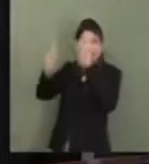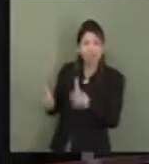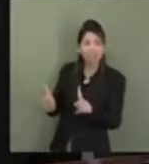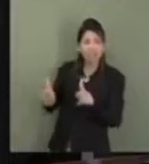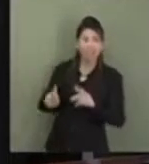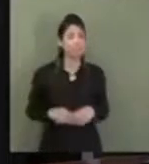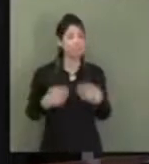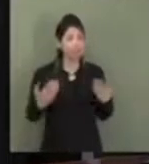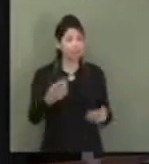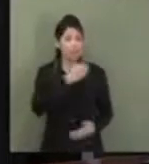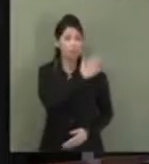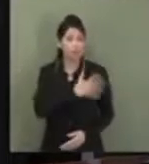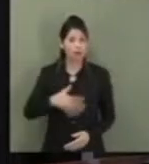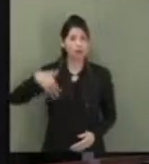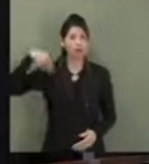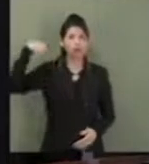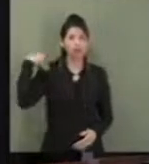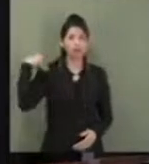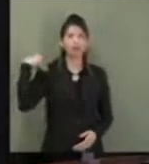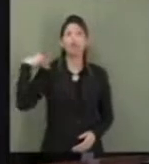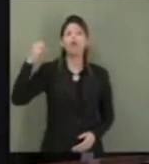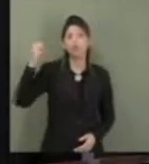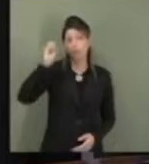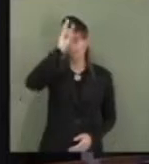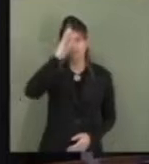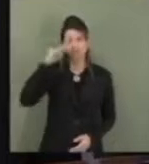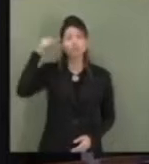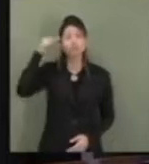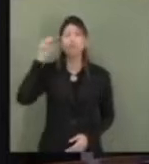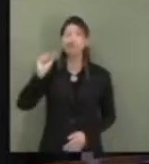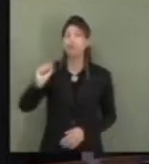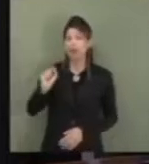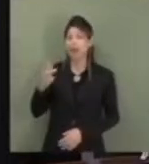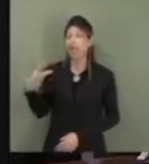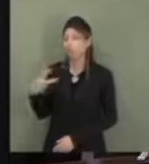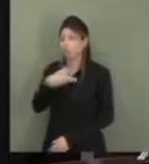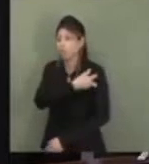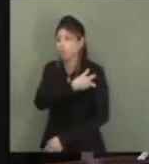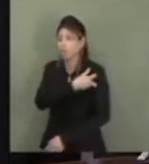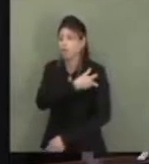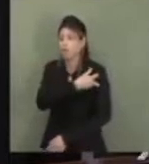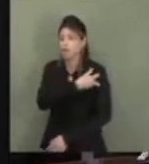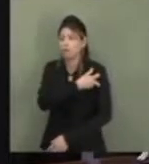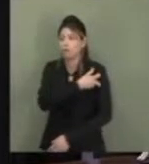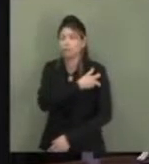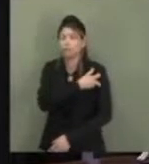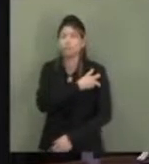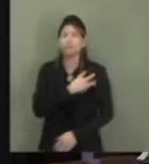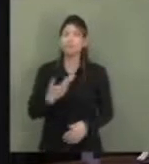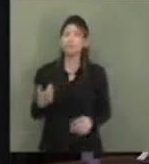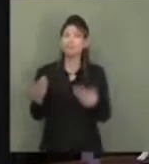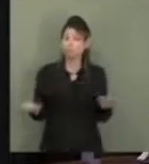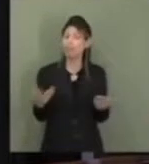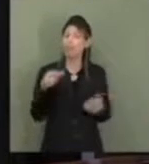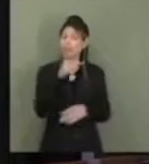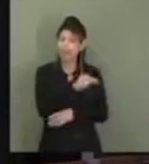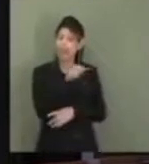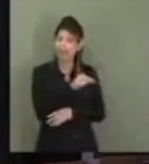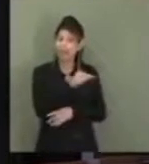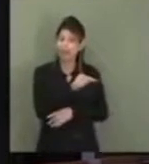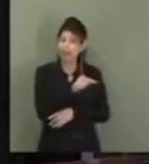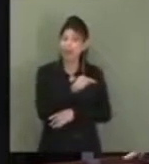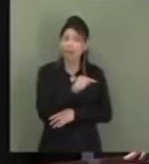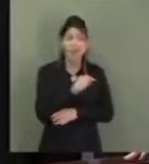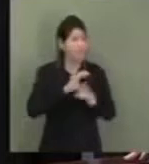Michelle Bolsonaro, a esposa dele, tomou a vacina. É público que em viagem aos